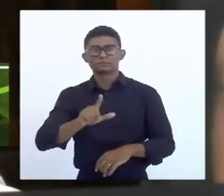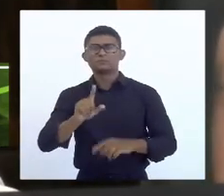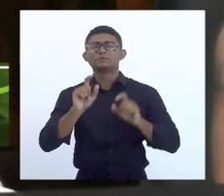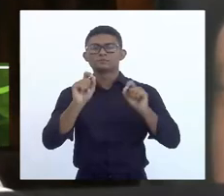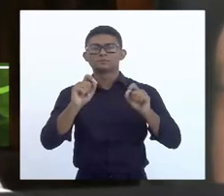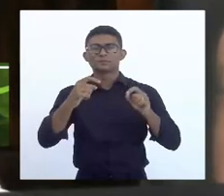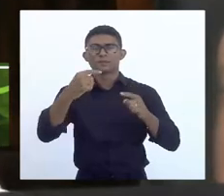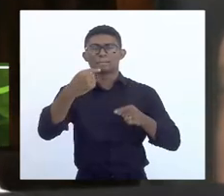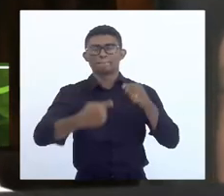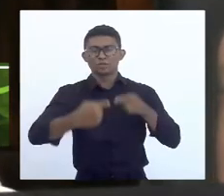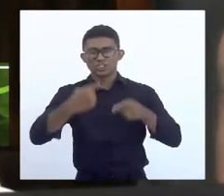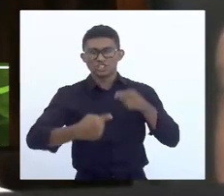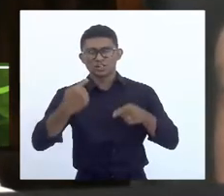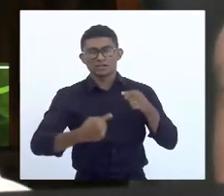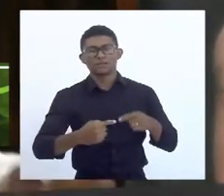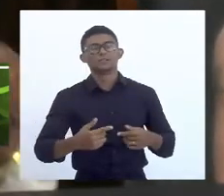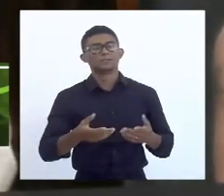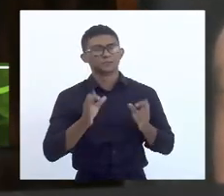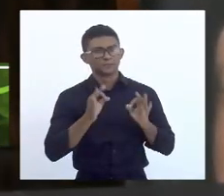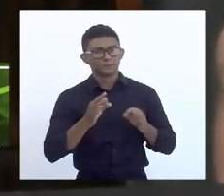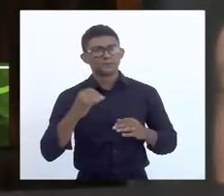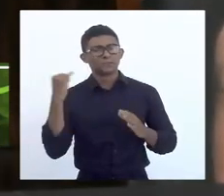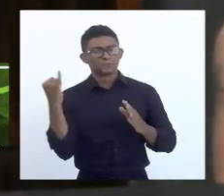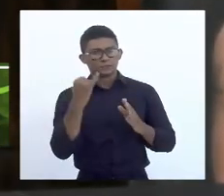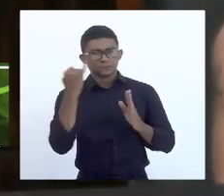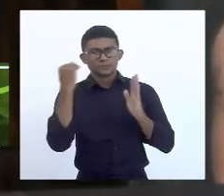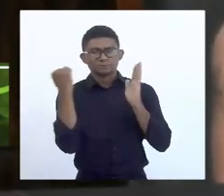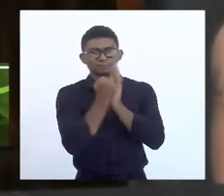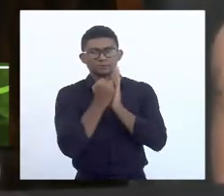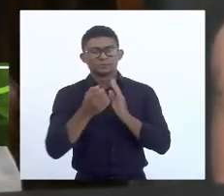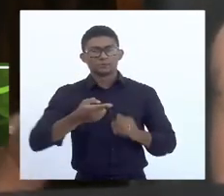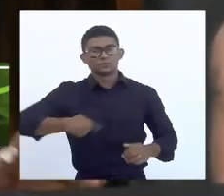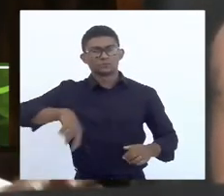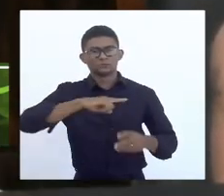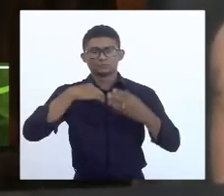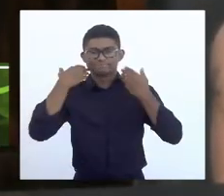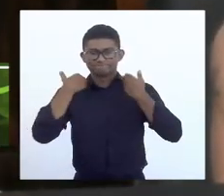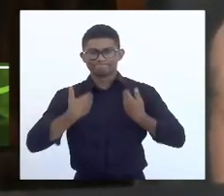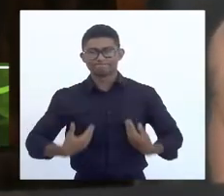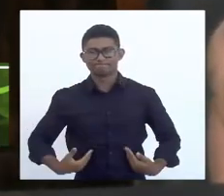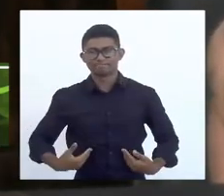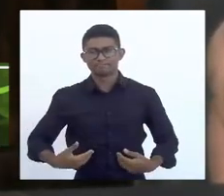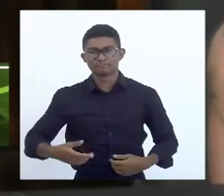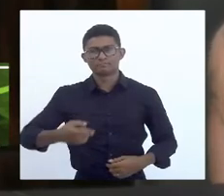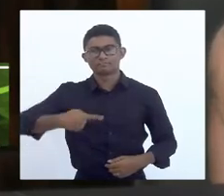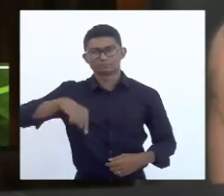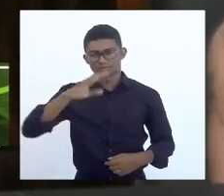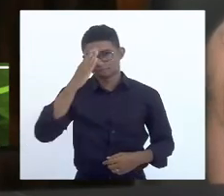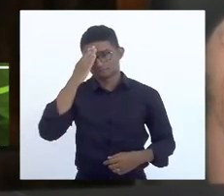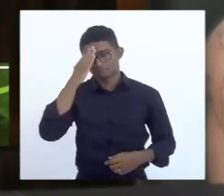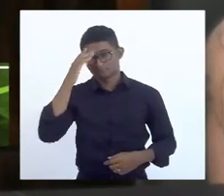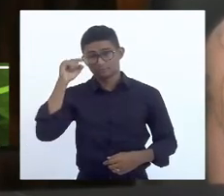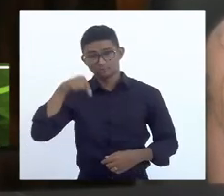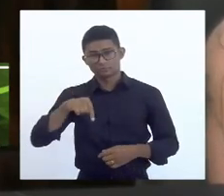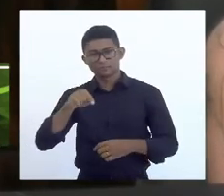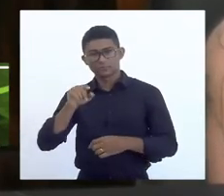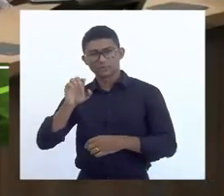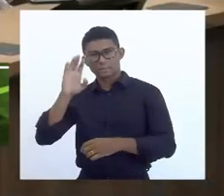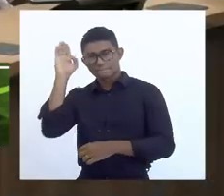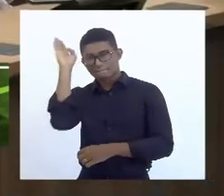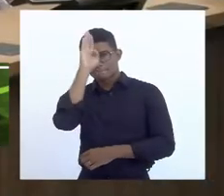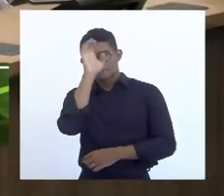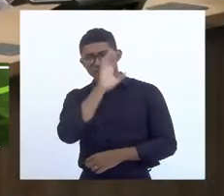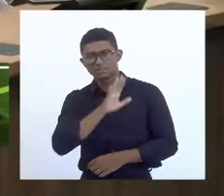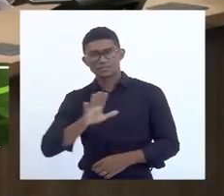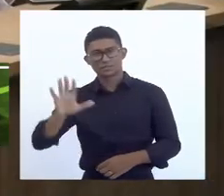política histórica que é o nosso corpo. A gente sabe muito bem que o Estado brasileiro, e